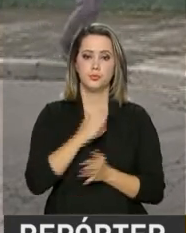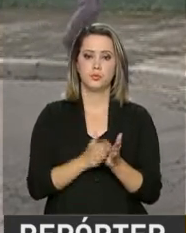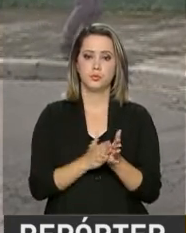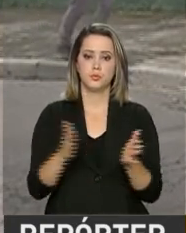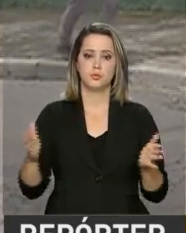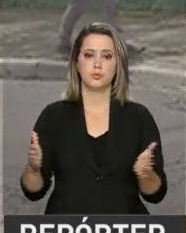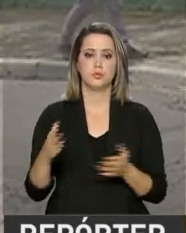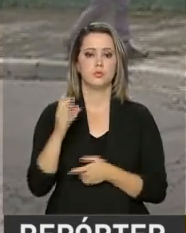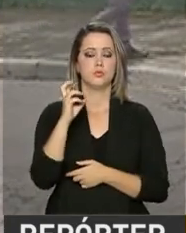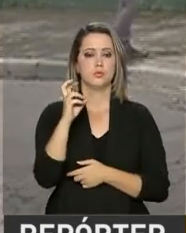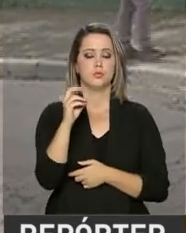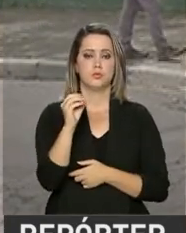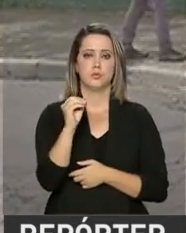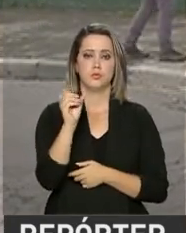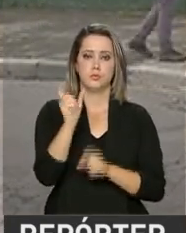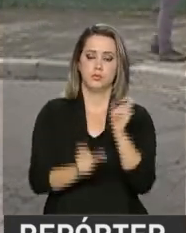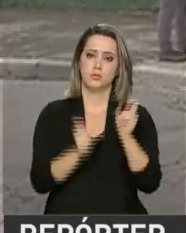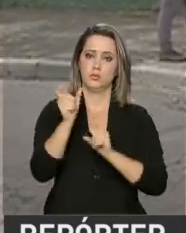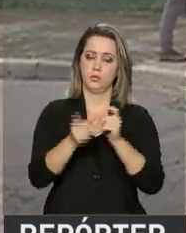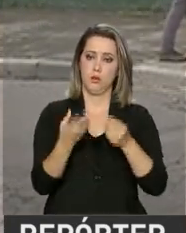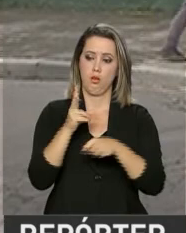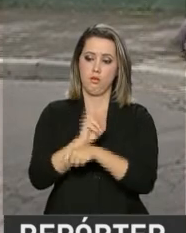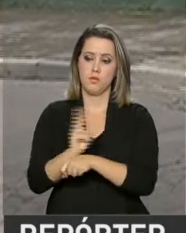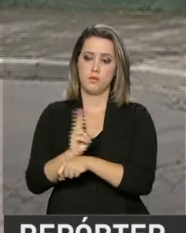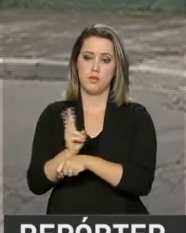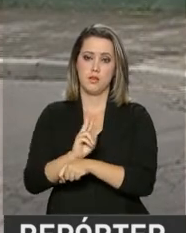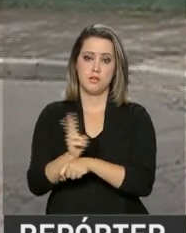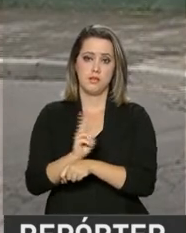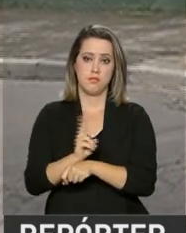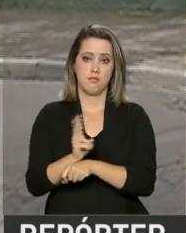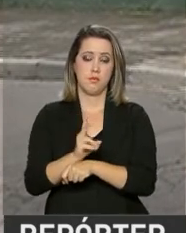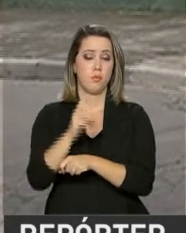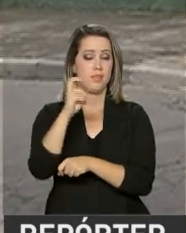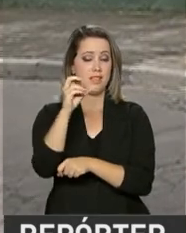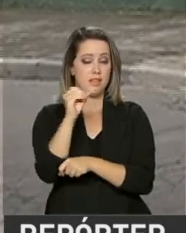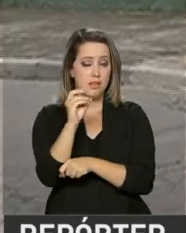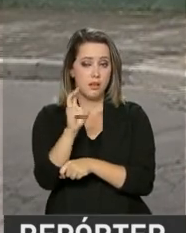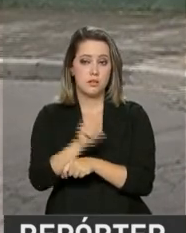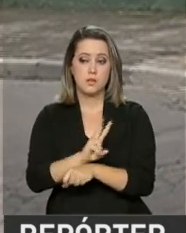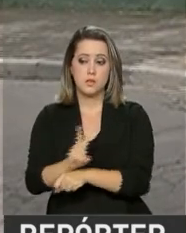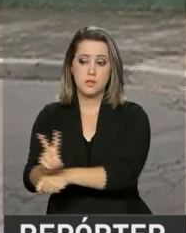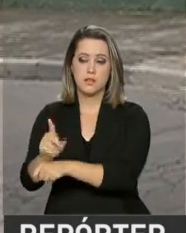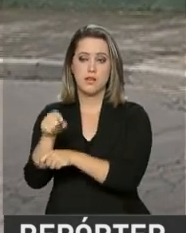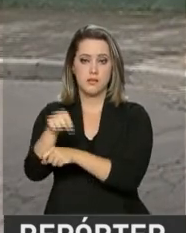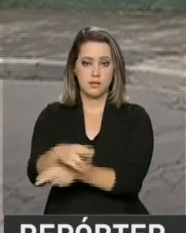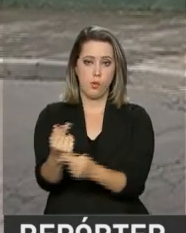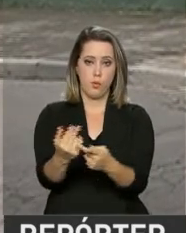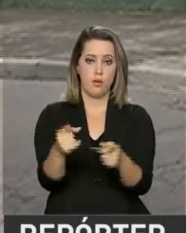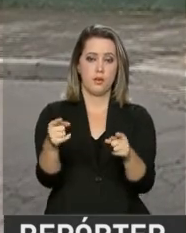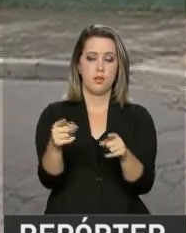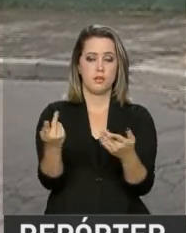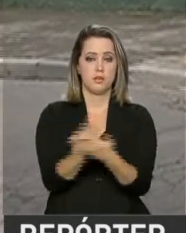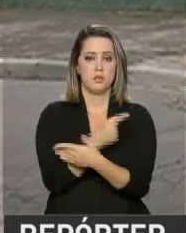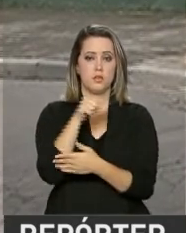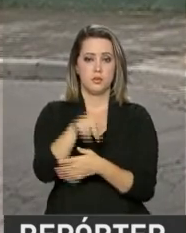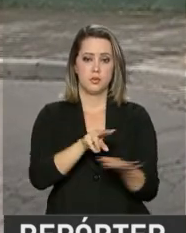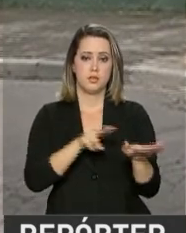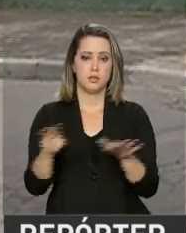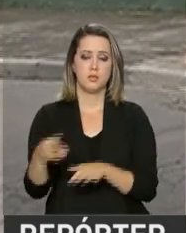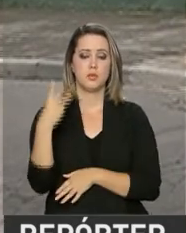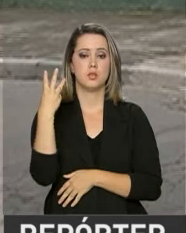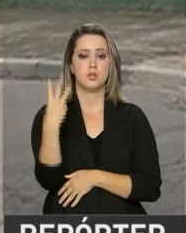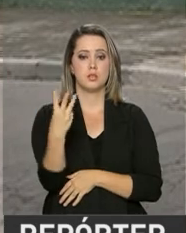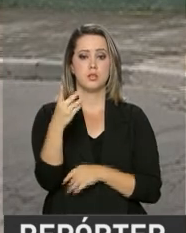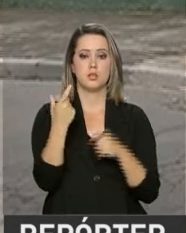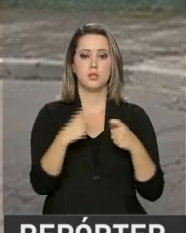500 fiscalizações como esta devem ser realizadas mas esta semana mesmo antes do início dos trabalhos três revendas